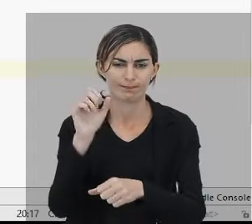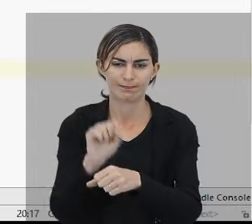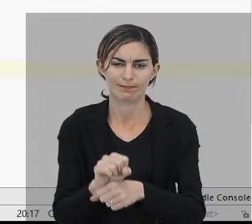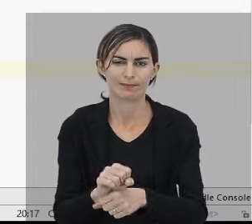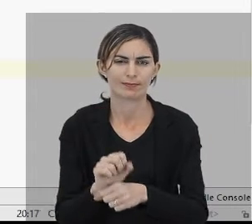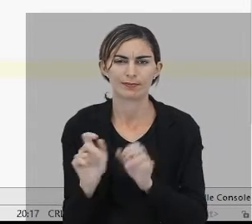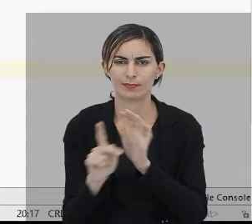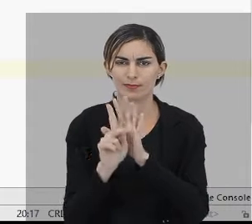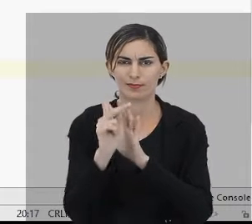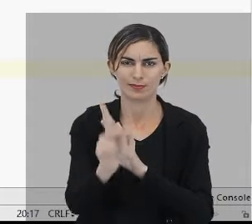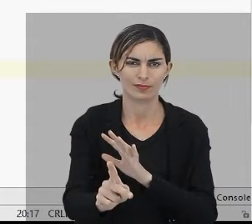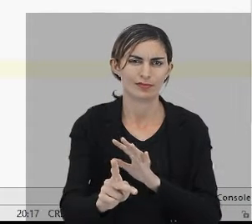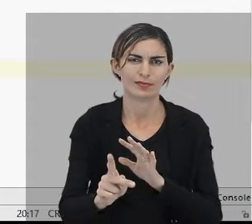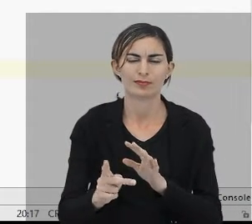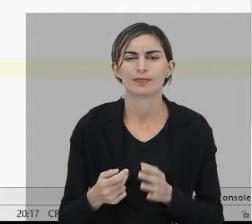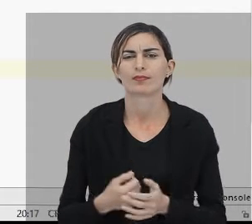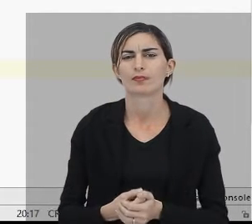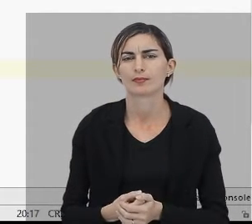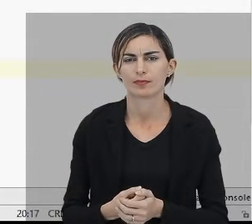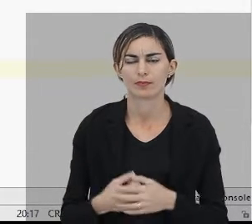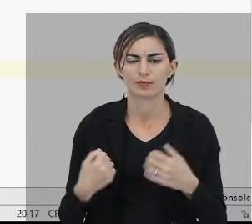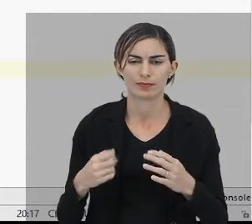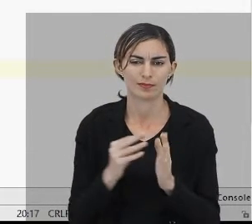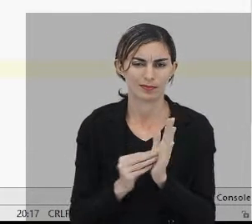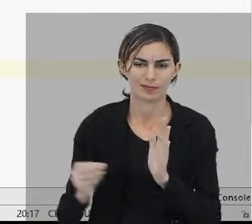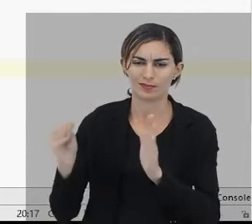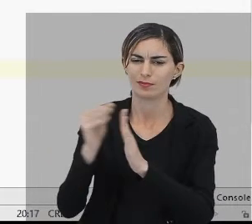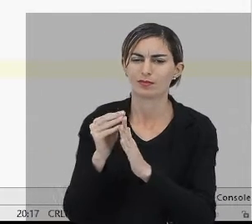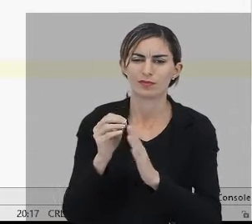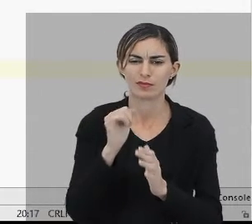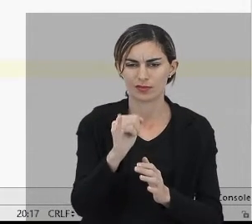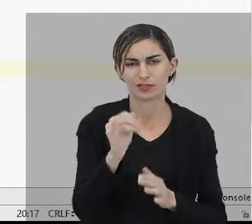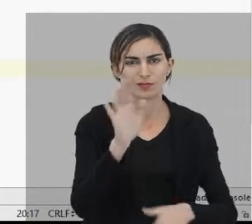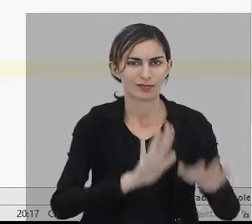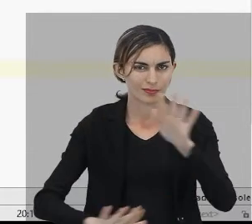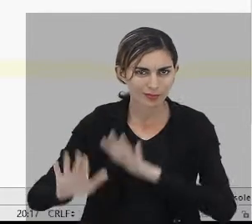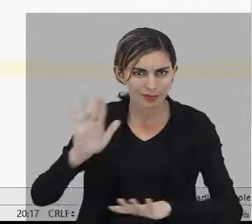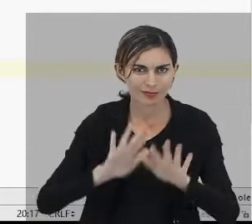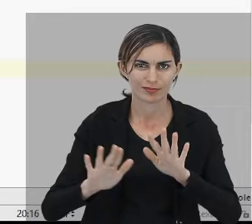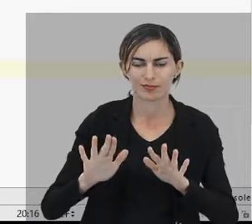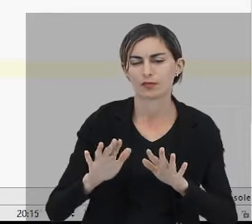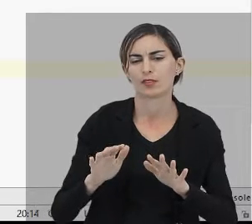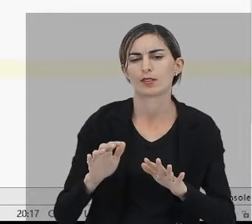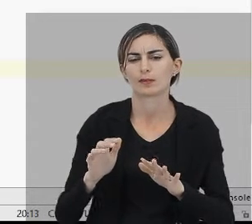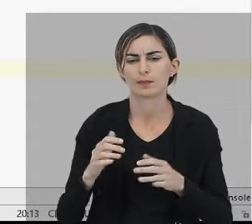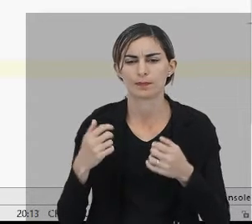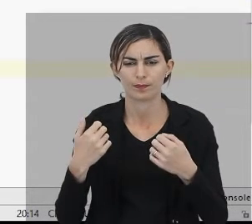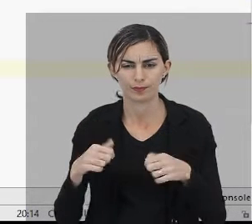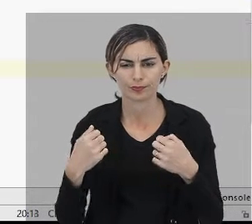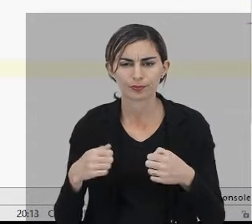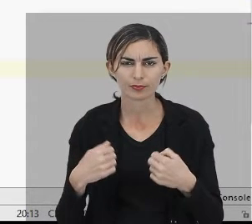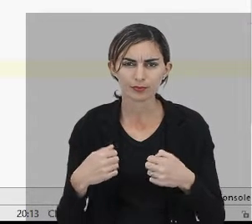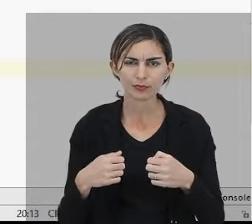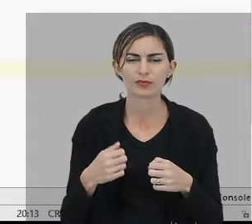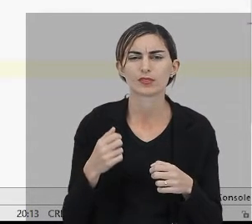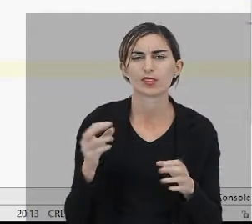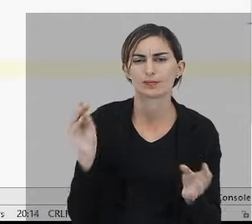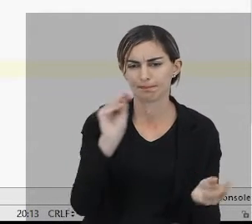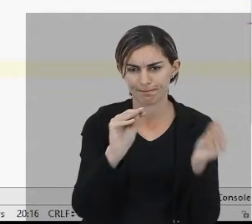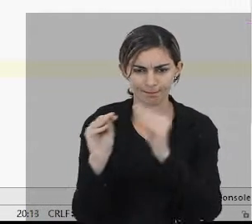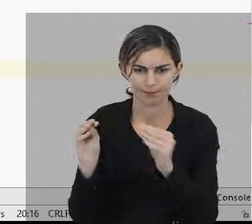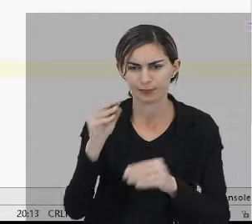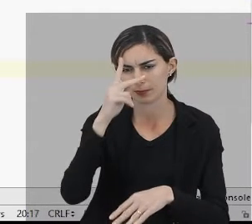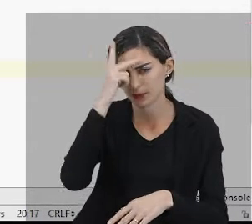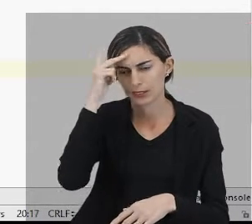não tem uma definição de incremento. Então, se você não tiver o cuidado de colocar o incremento, e